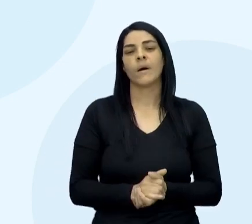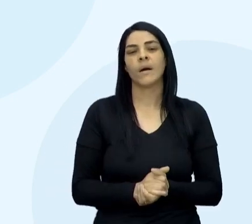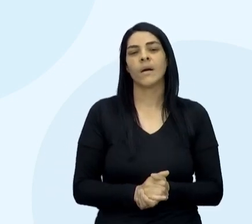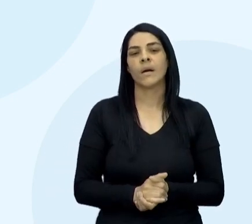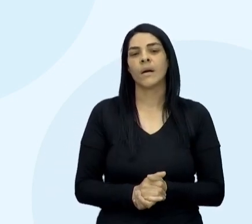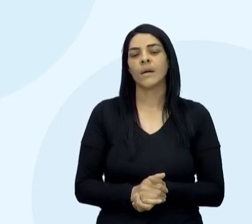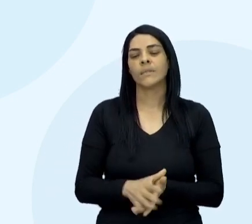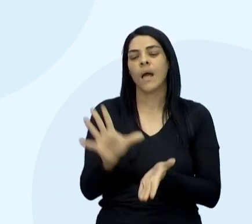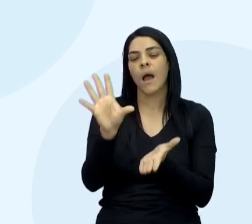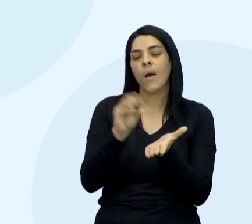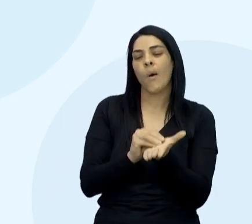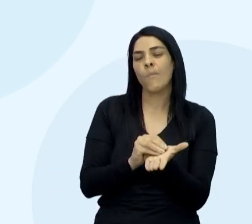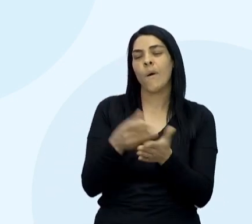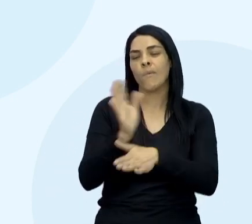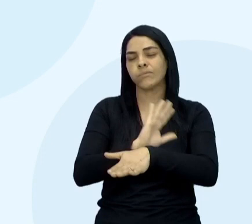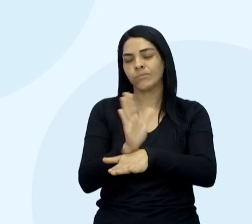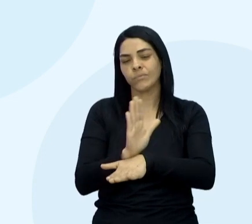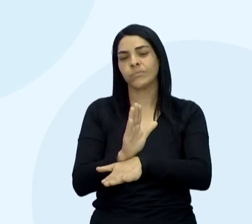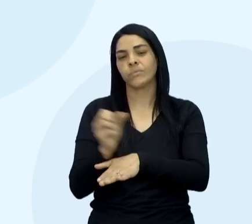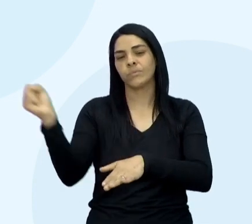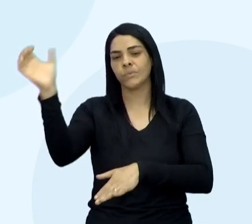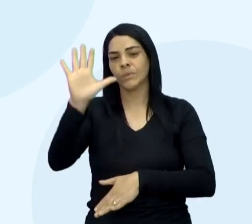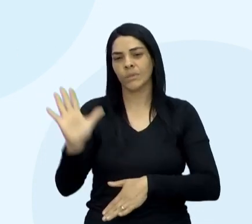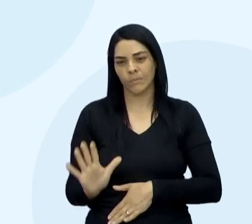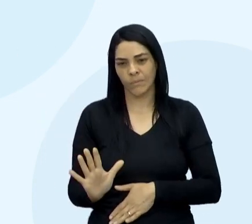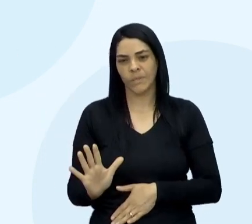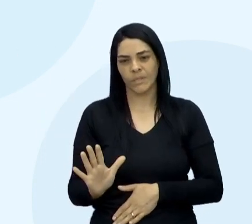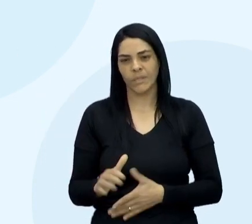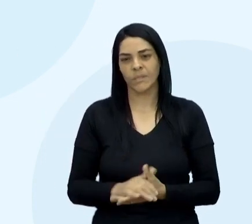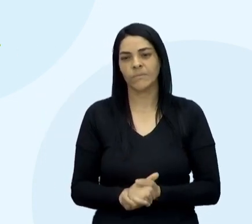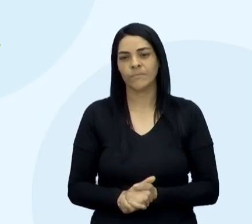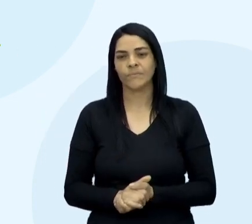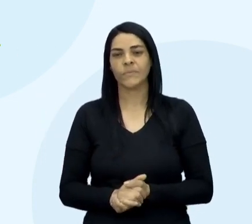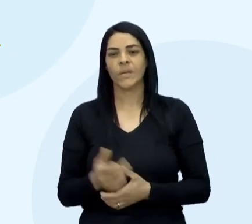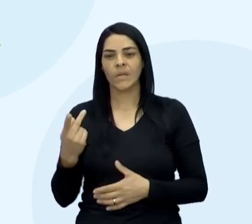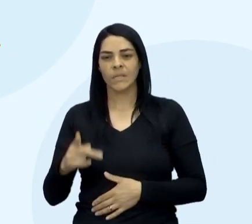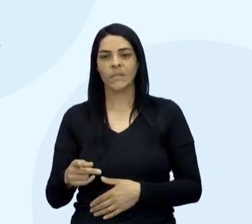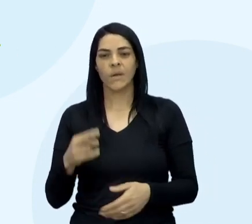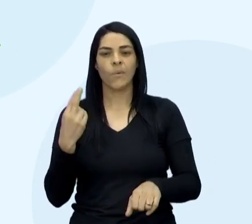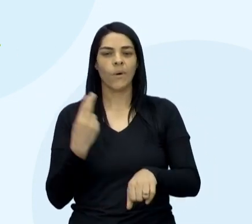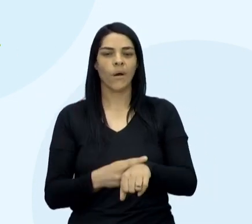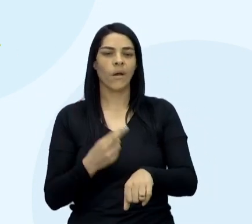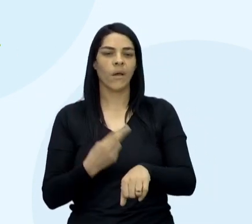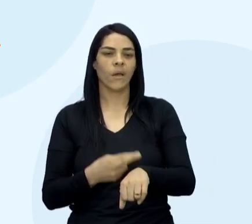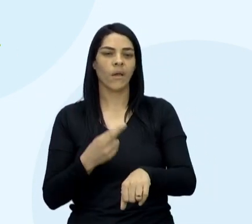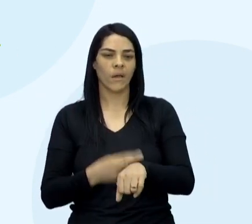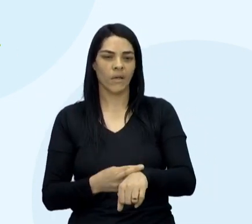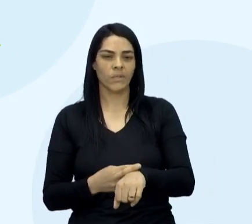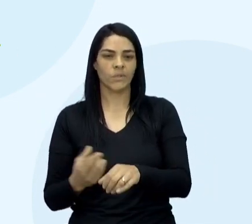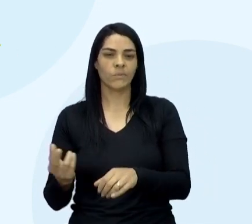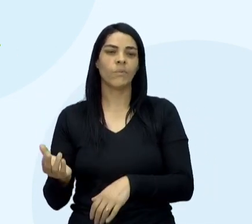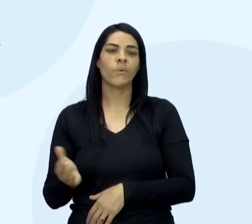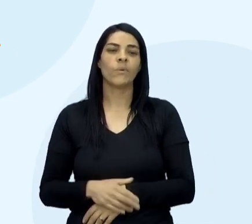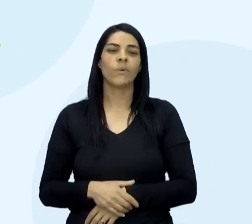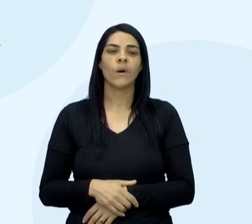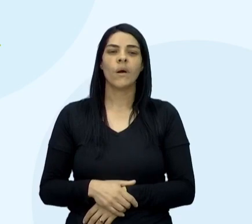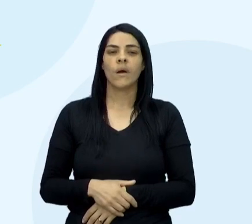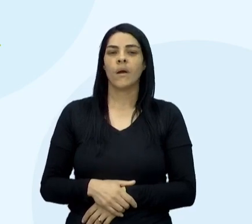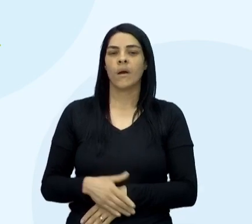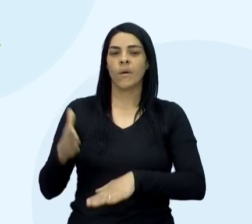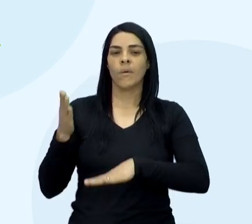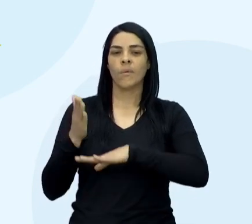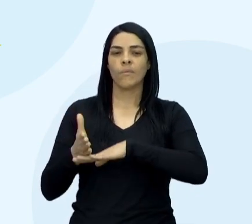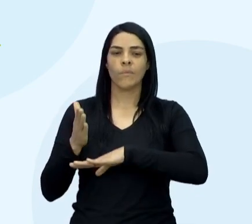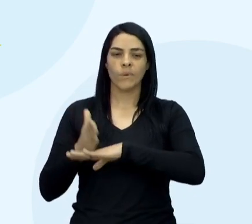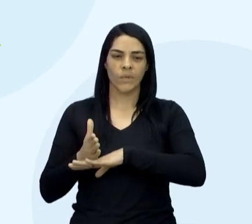filmes norte-americanos, sua, entre aspas, higiene, seu ritmo moderno e seu respeito pelos que têm o direito de